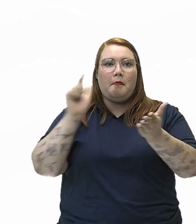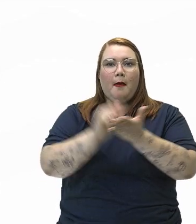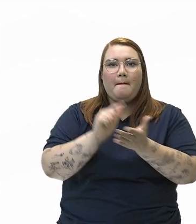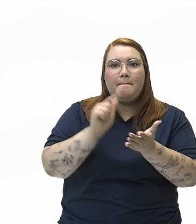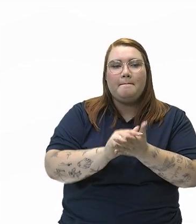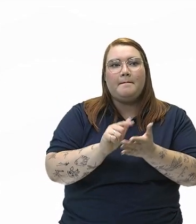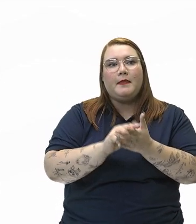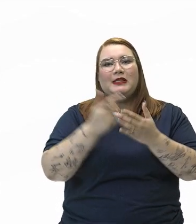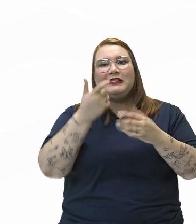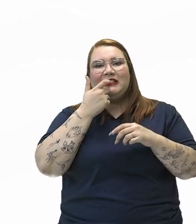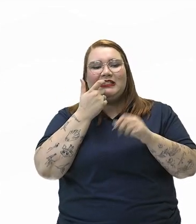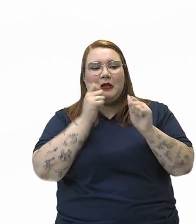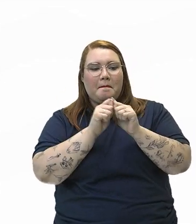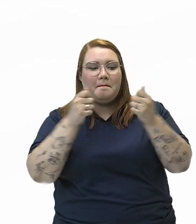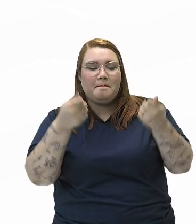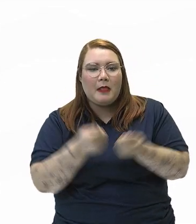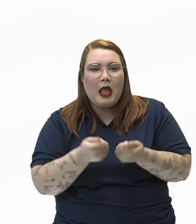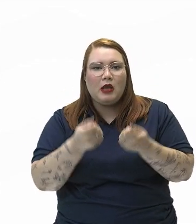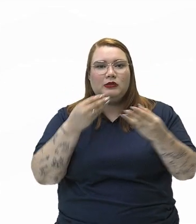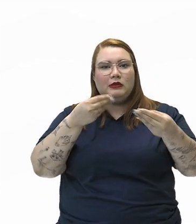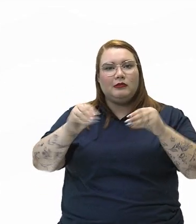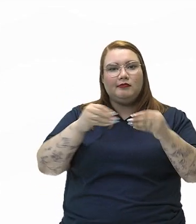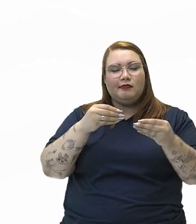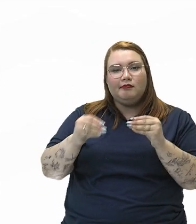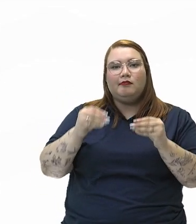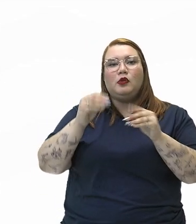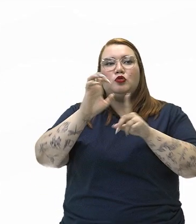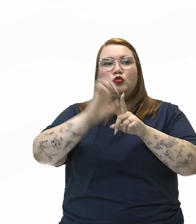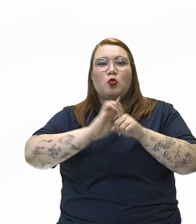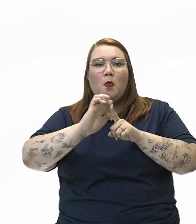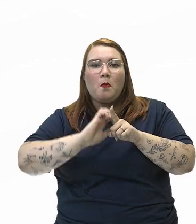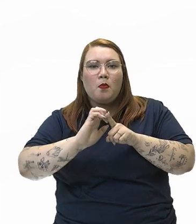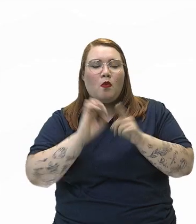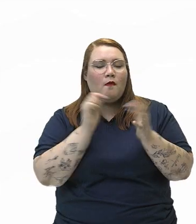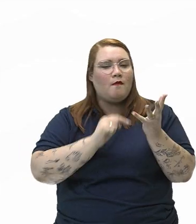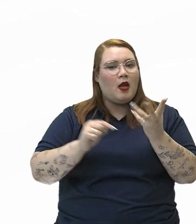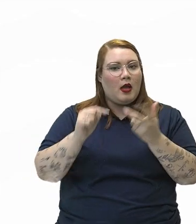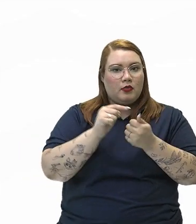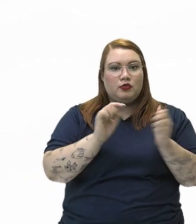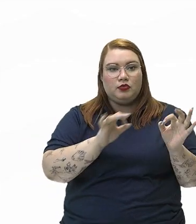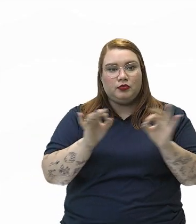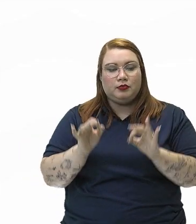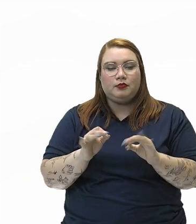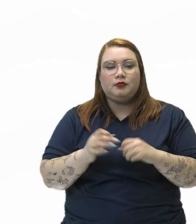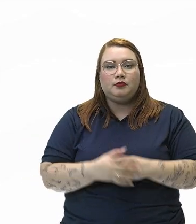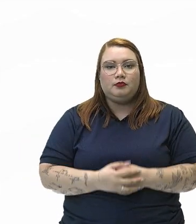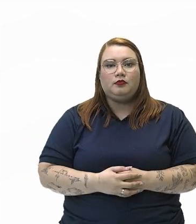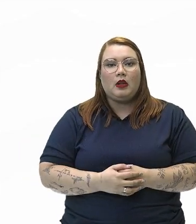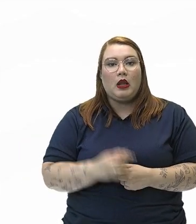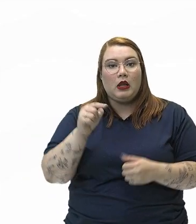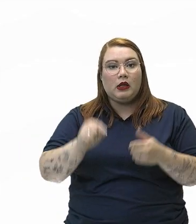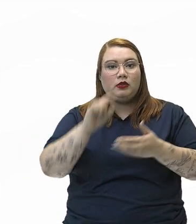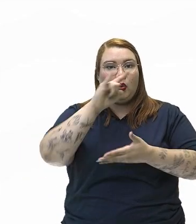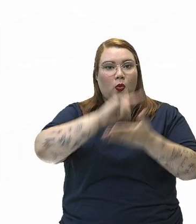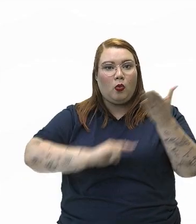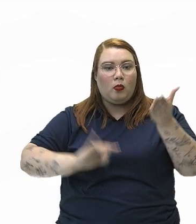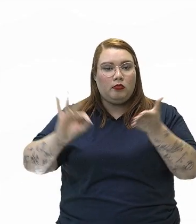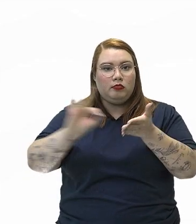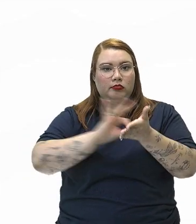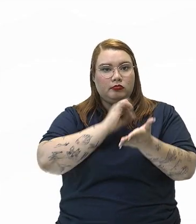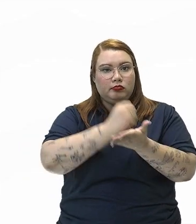filme de PVC, de plástico, de forma geral, de isopor. Por esse acordo, as empresas elas